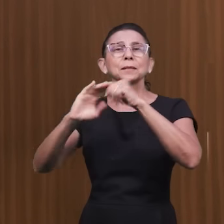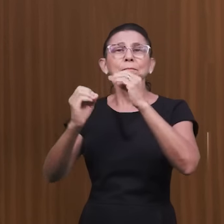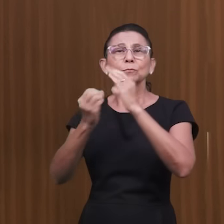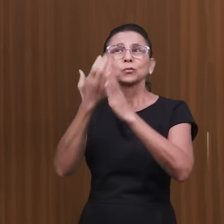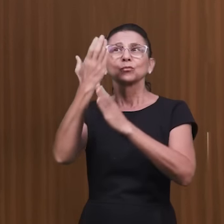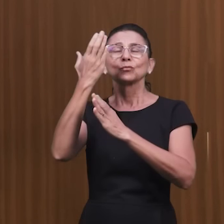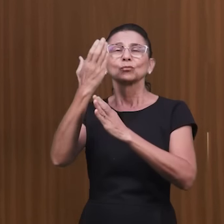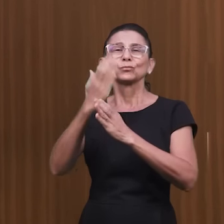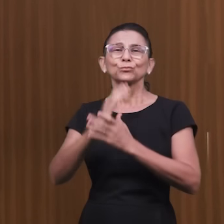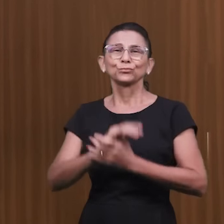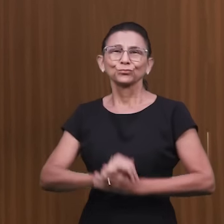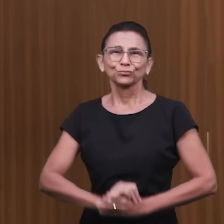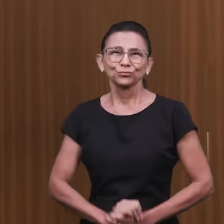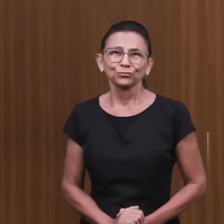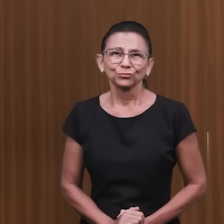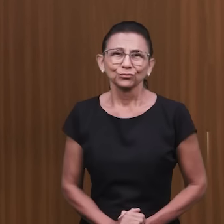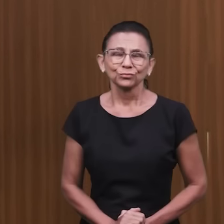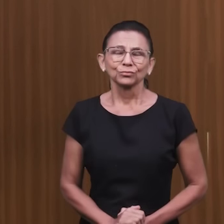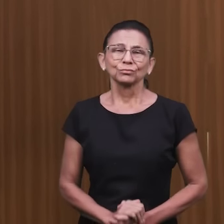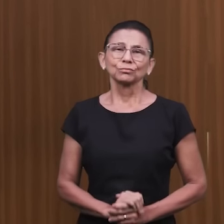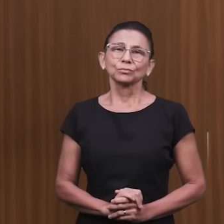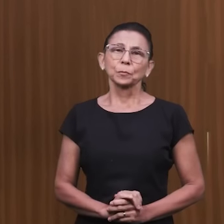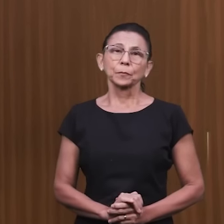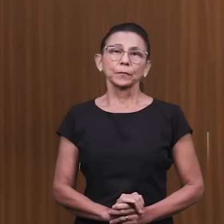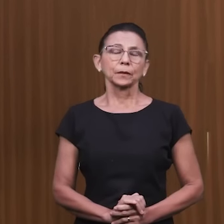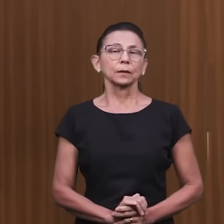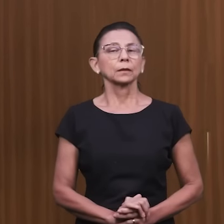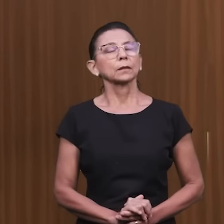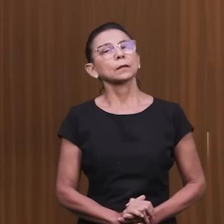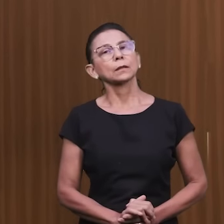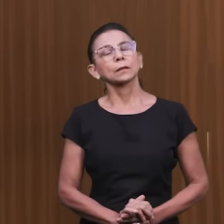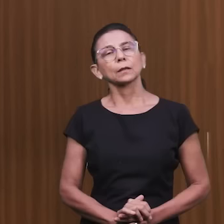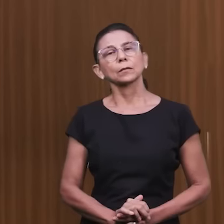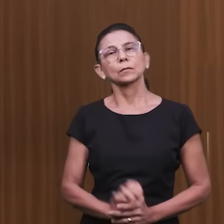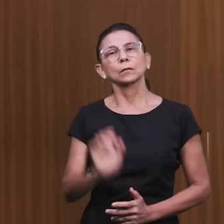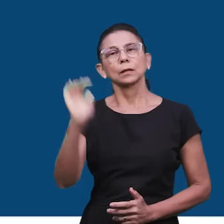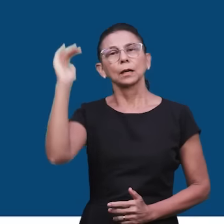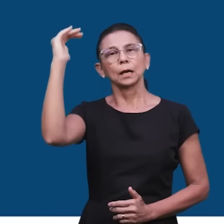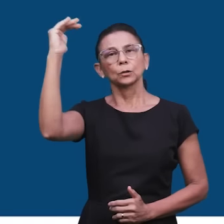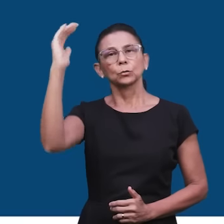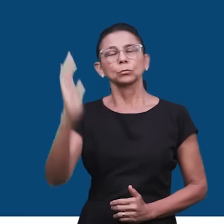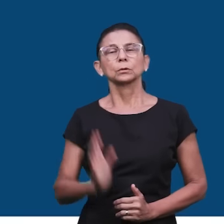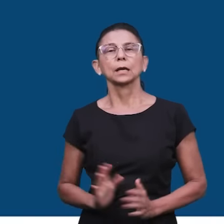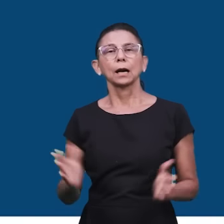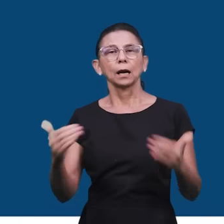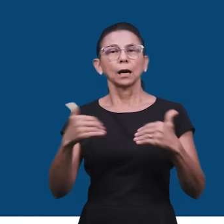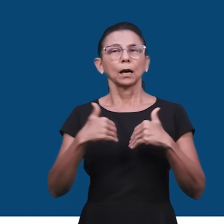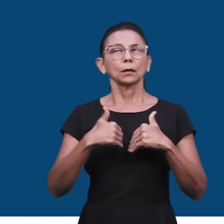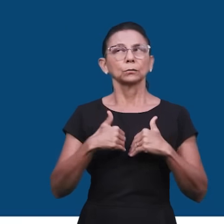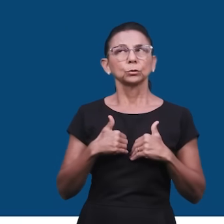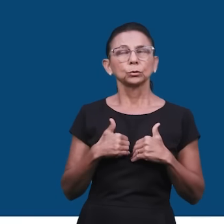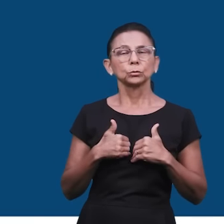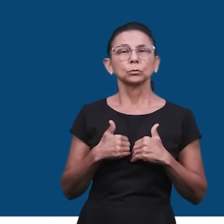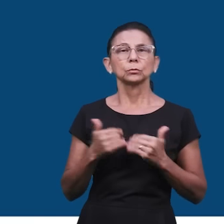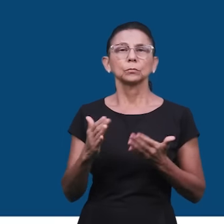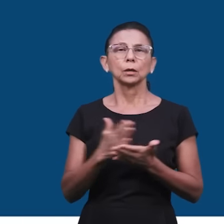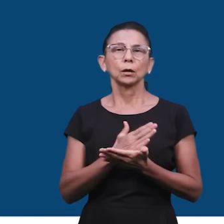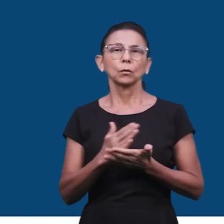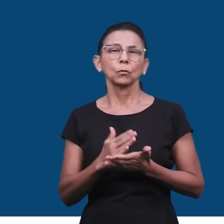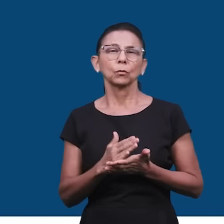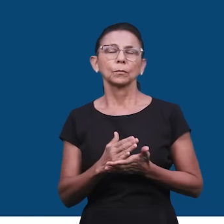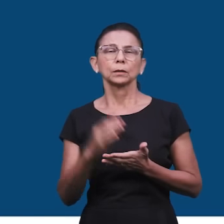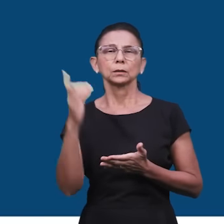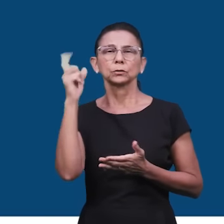ela tem. Então, aqui se tratando de um autismo na vida adulta, Nós temos aqui pessoas com comprometimentos